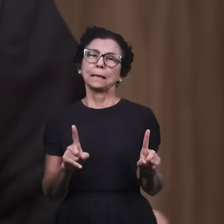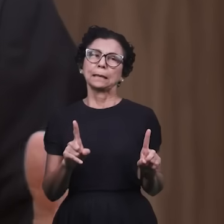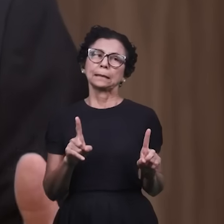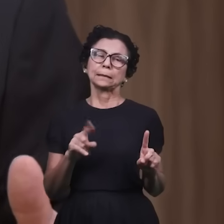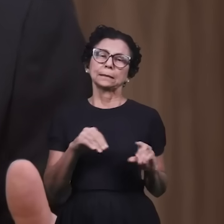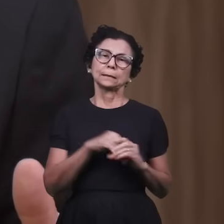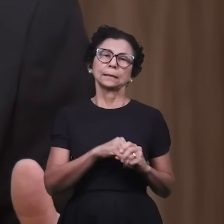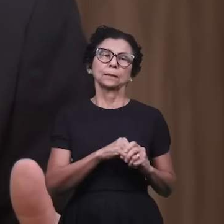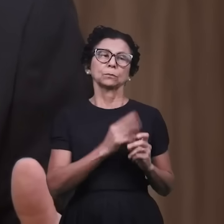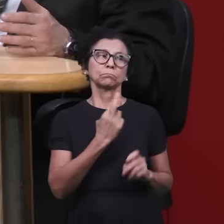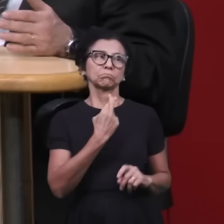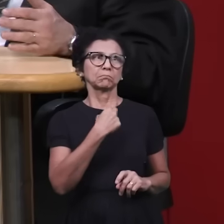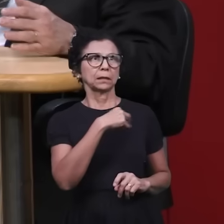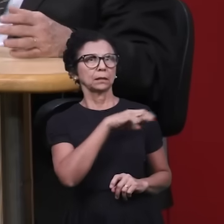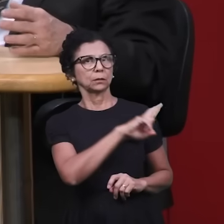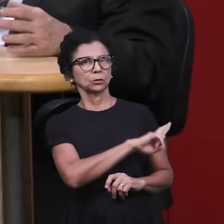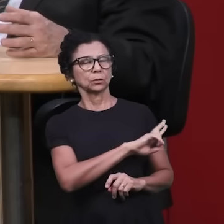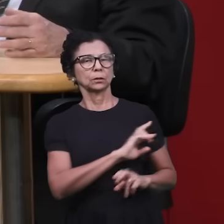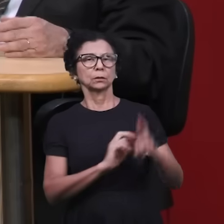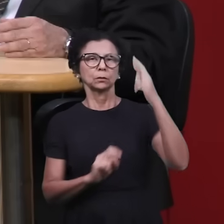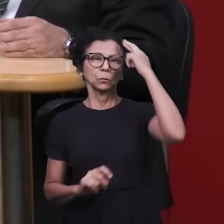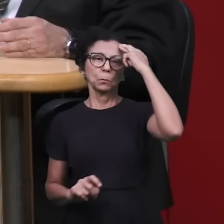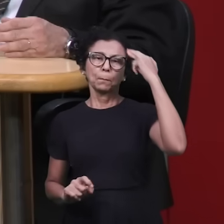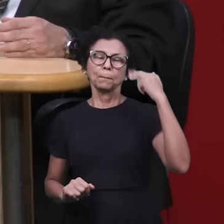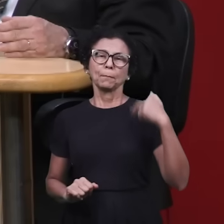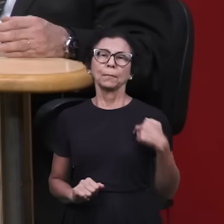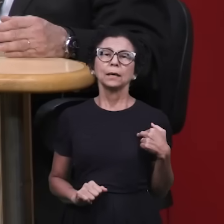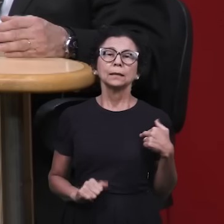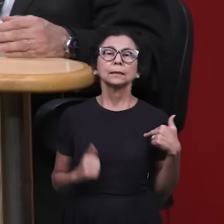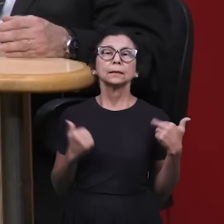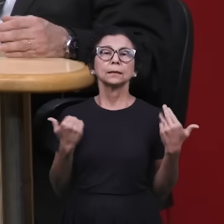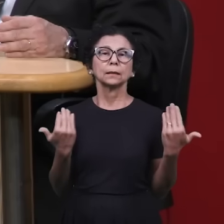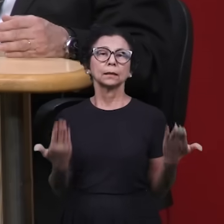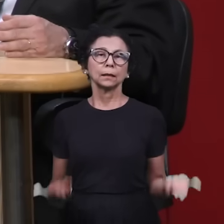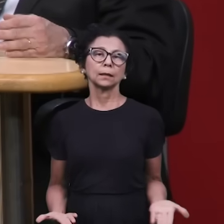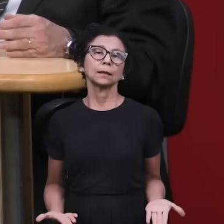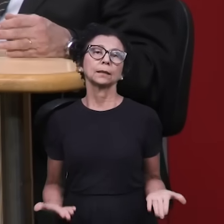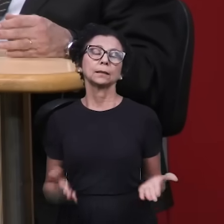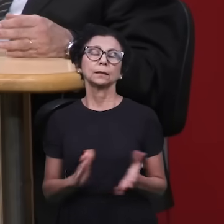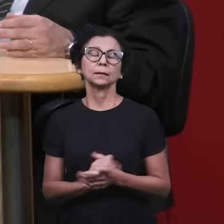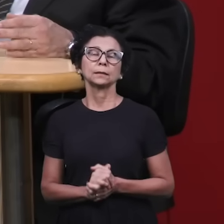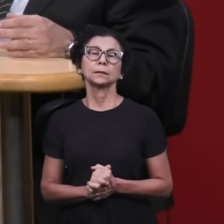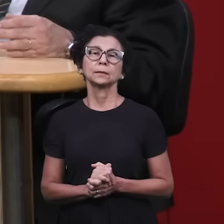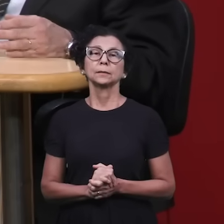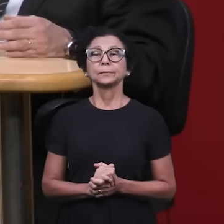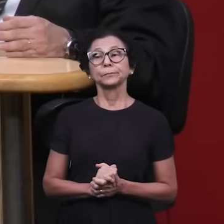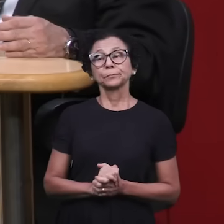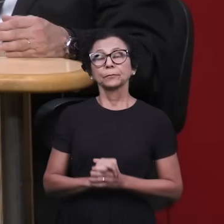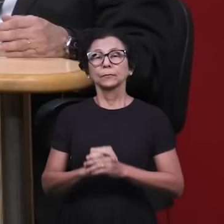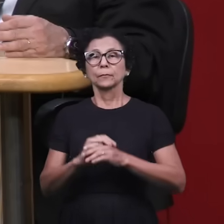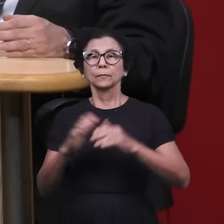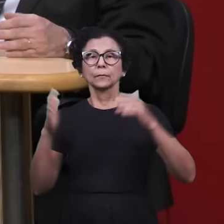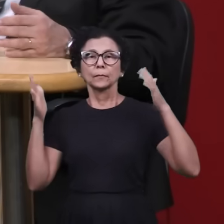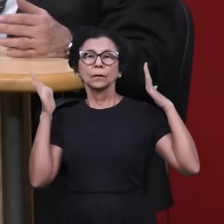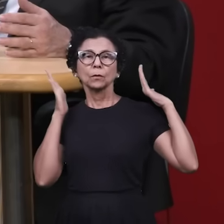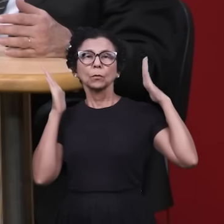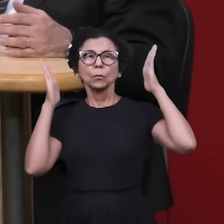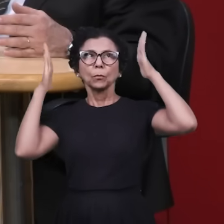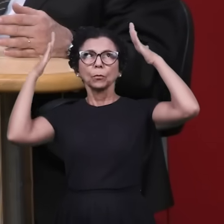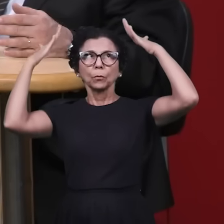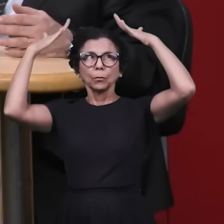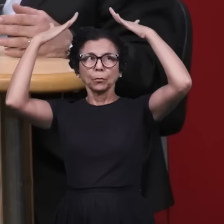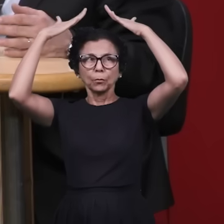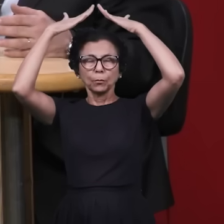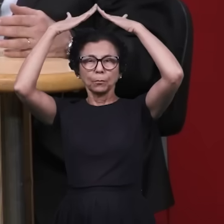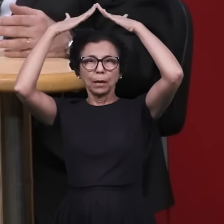de uma forma religiosa, de uma forma racional, e aí ficou o Papa, né,